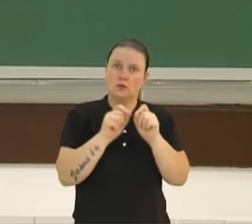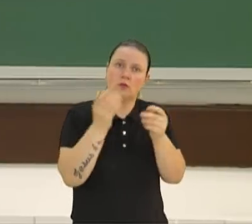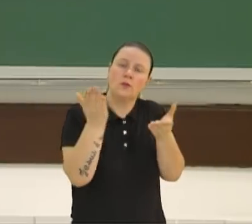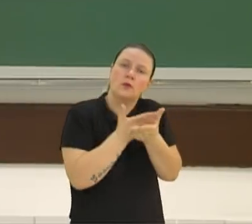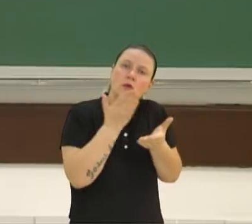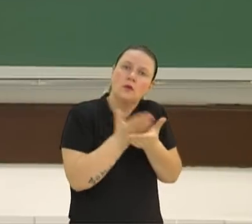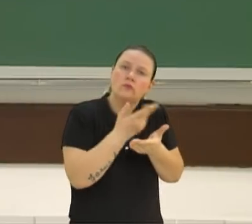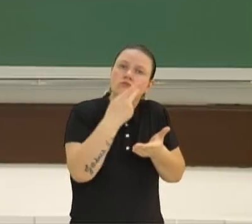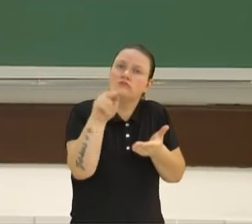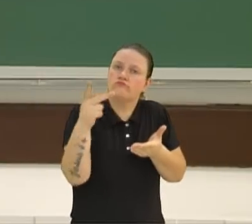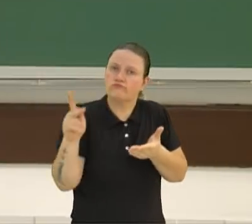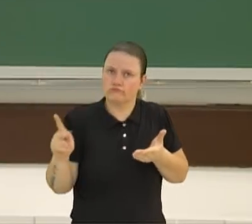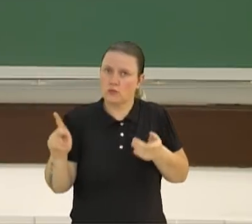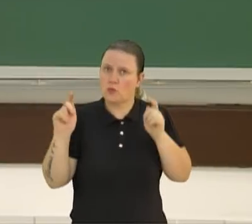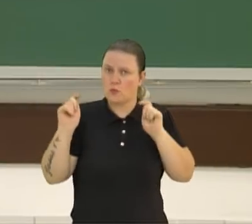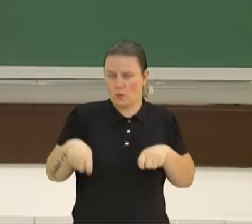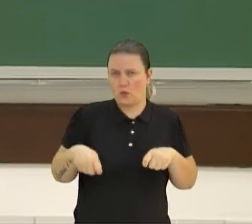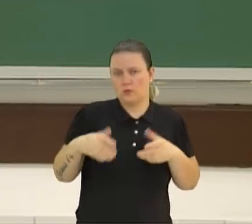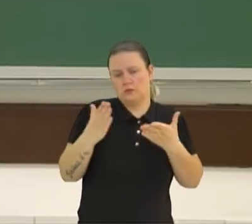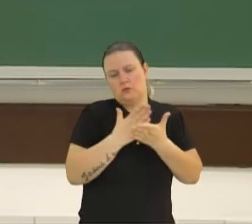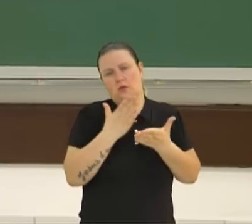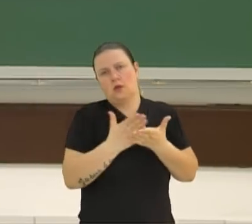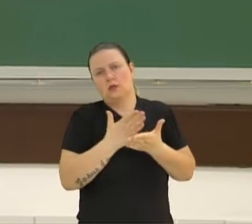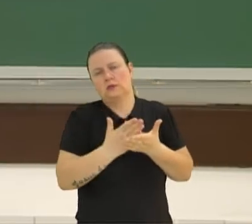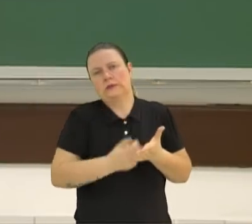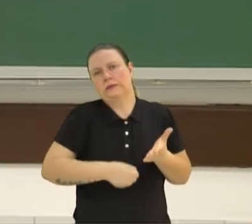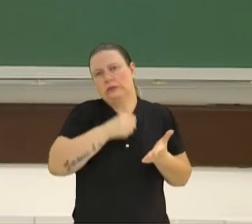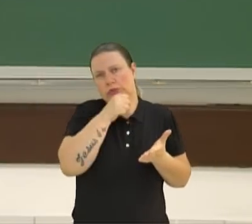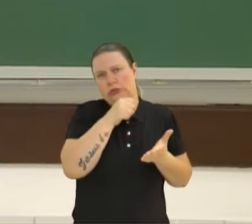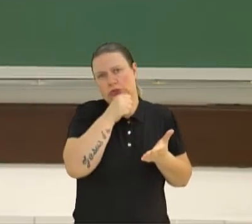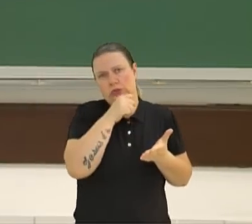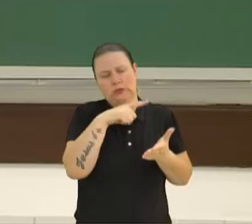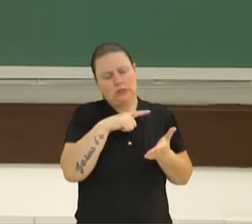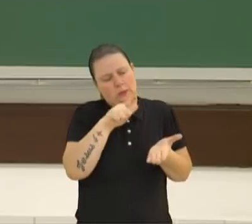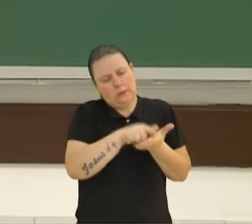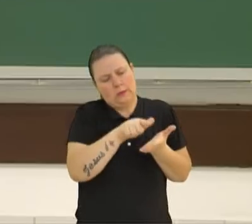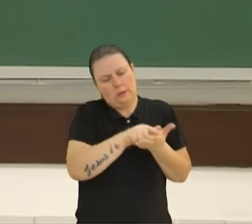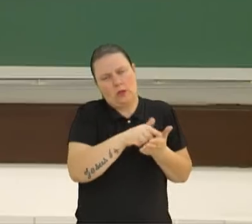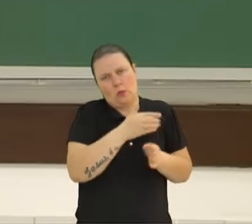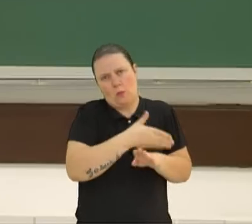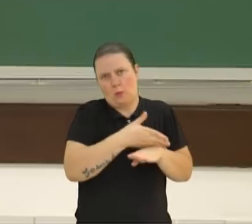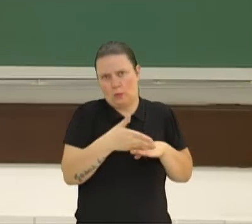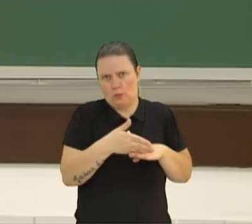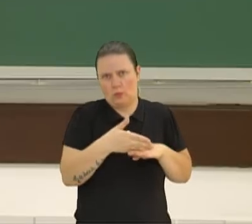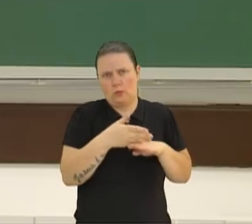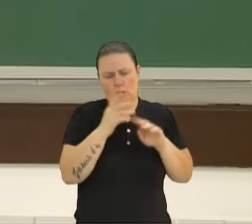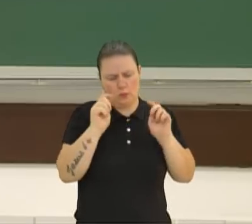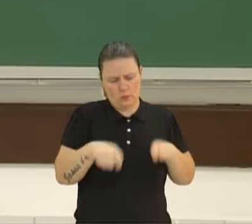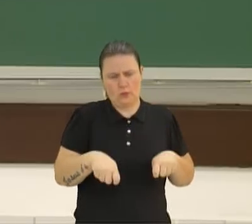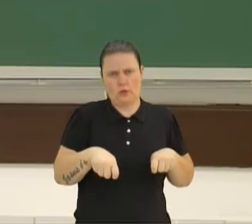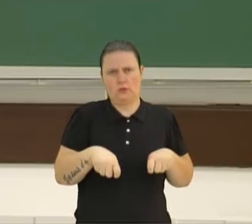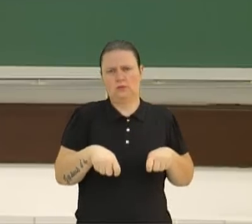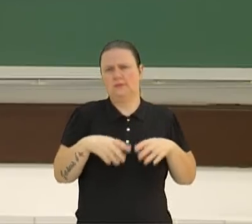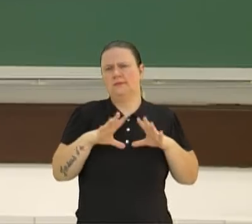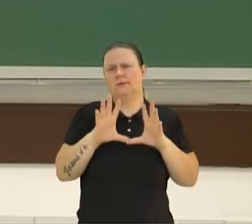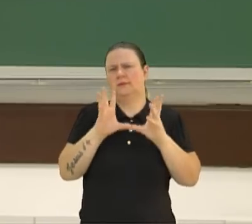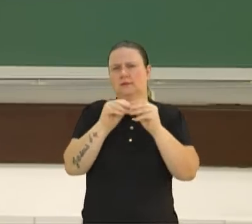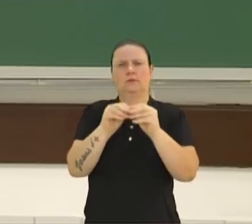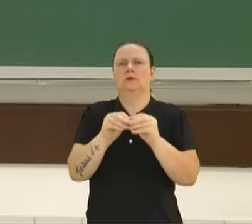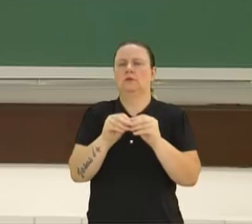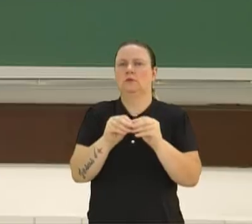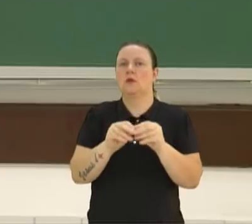dos termos biológicos, que serão importantes para interpretarmos a genética lá na frente, tá bom? Então é assim,